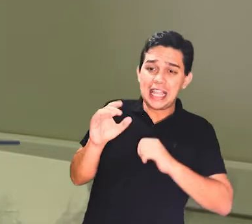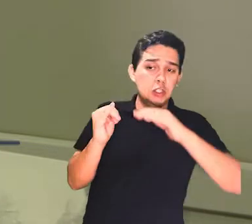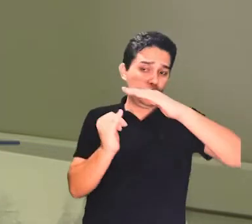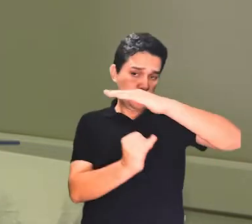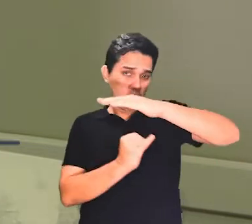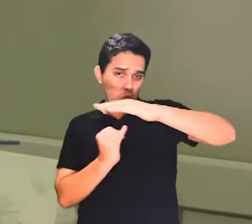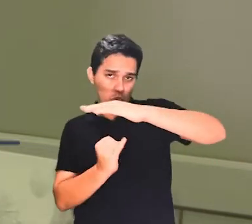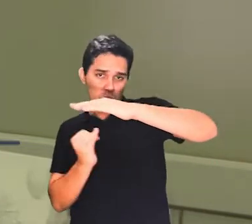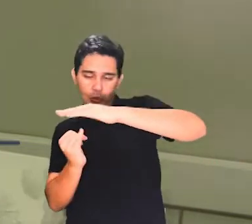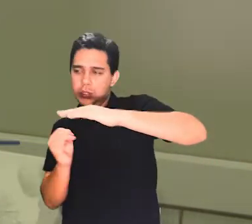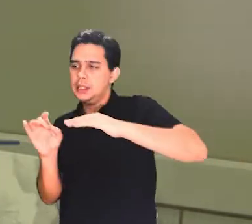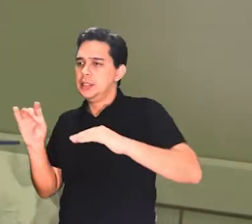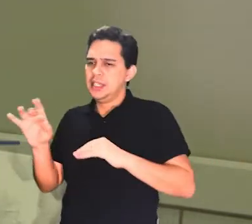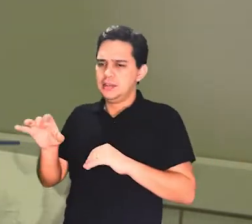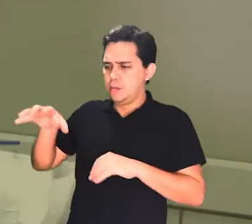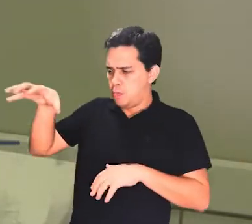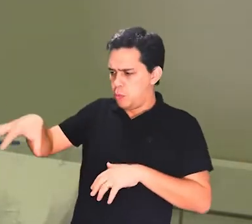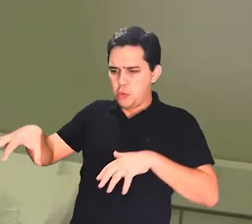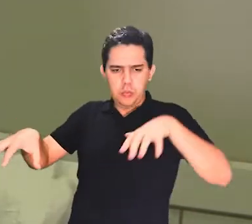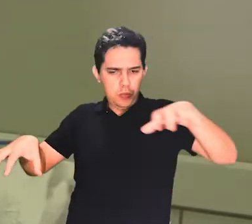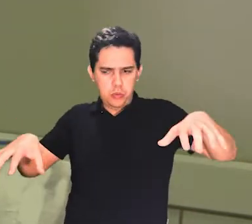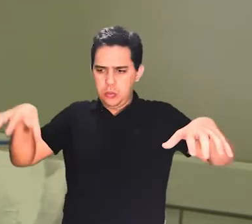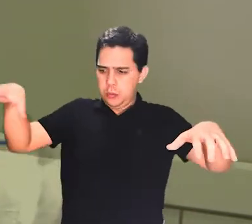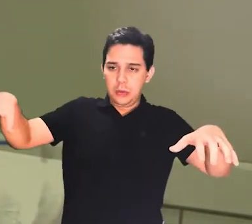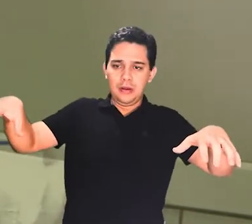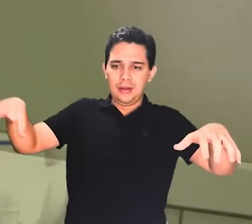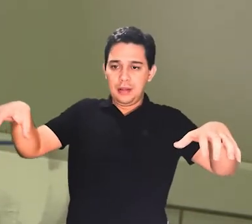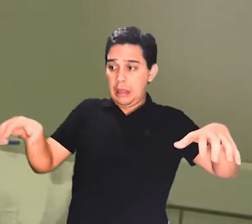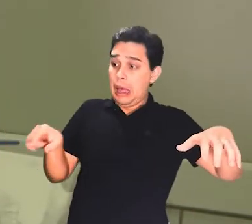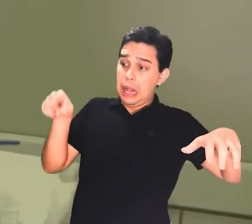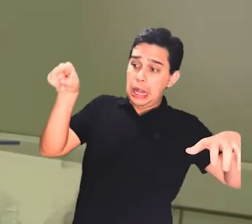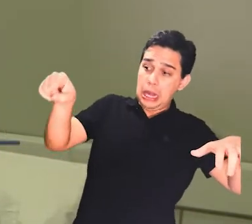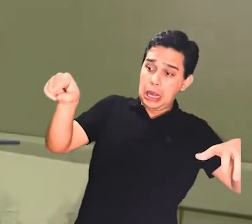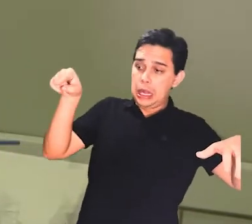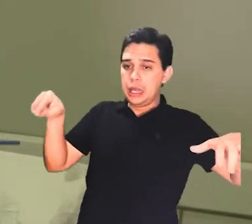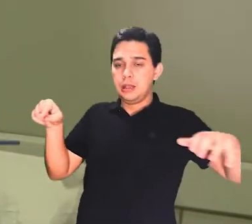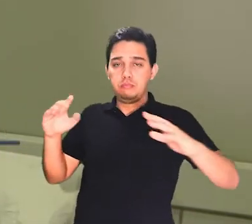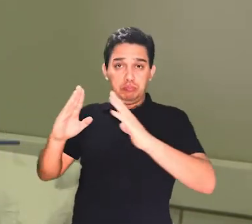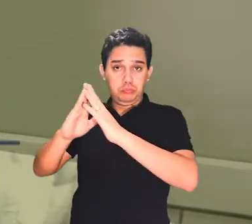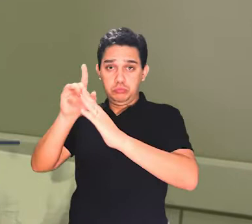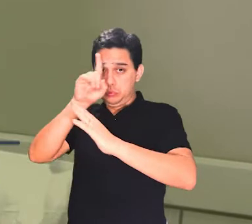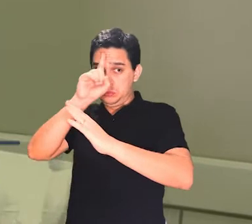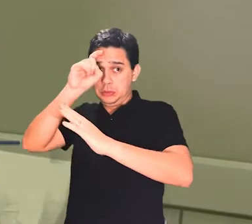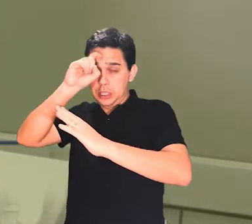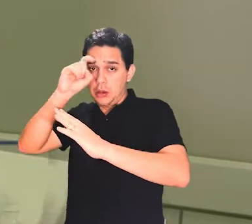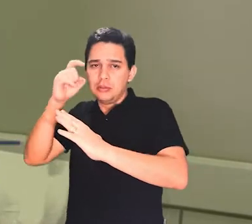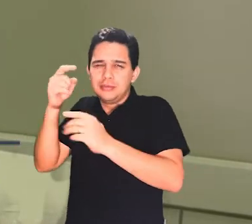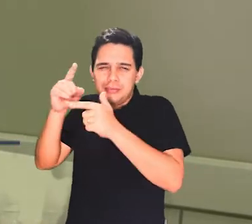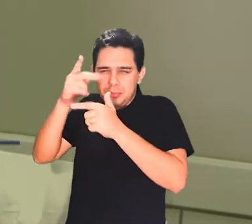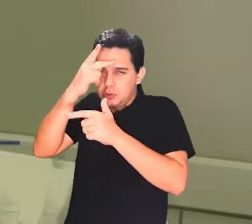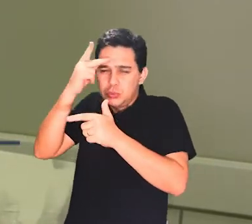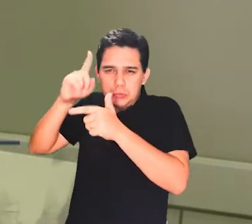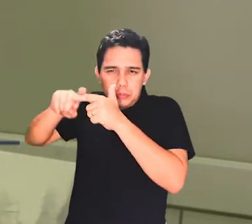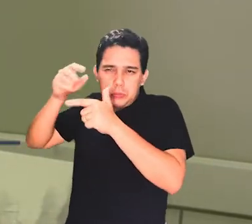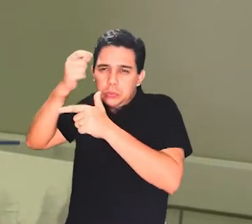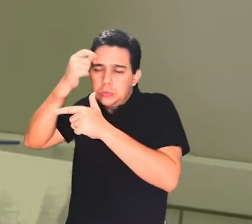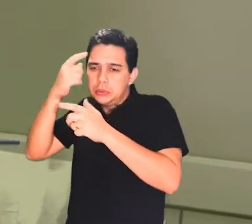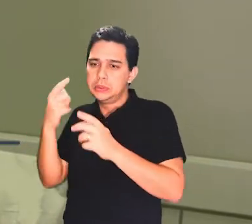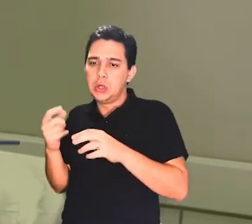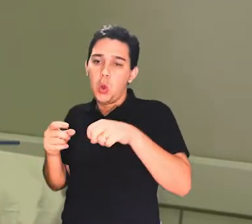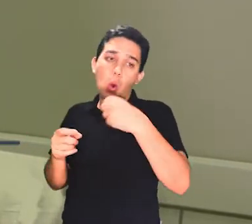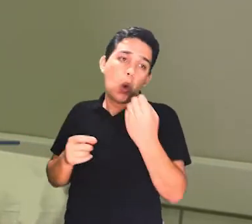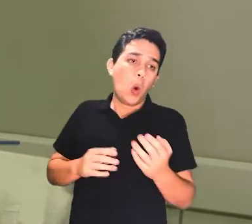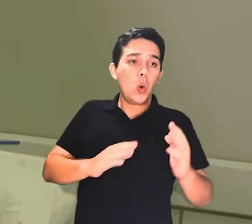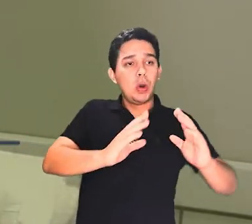seja nas instituições nos hospitais psiquiátricos de grande porte, seja nos abrigos, né, de